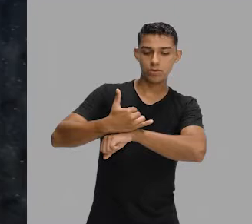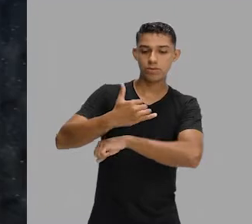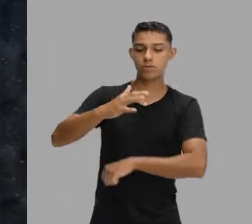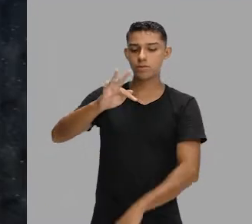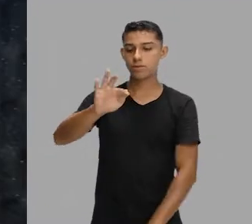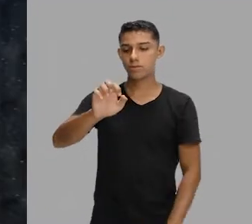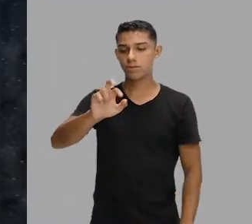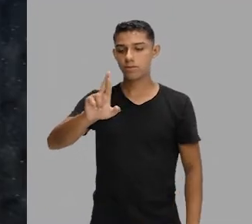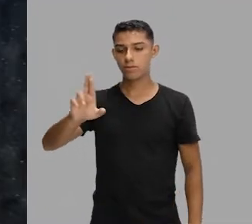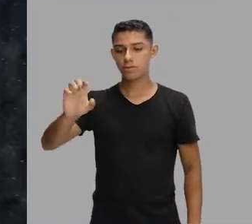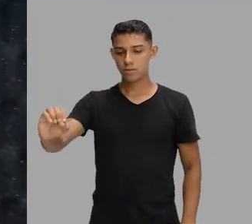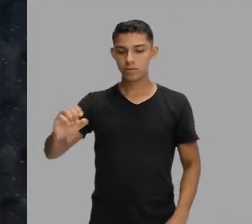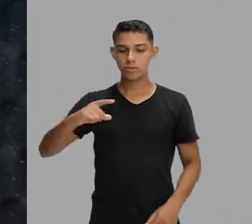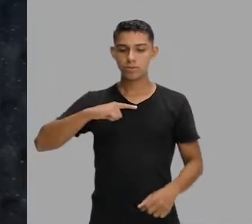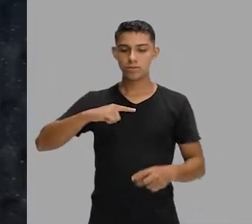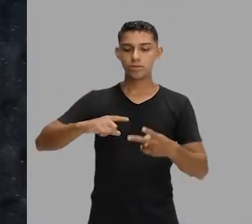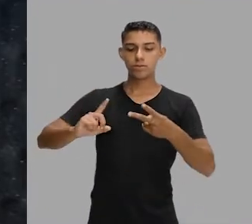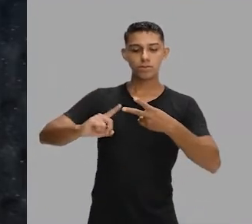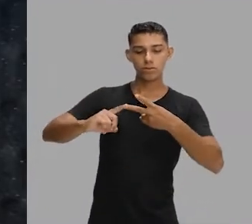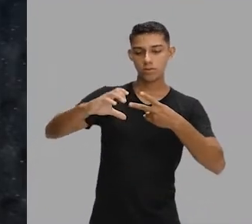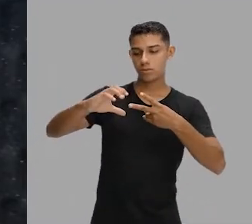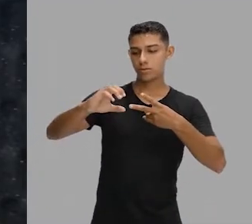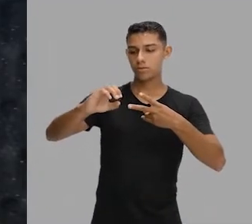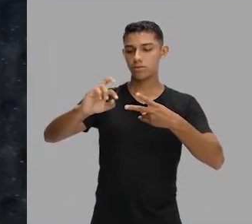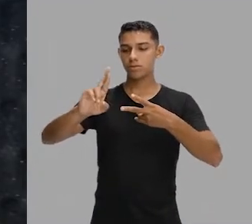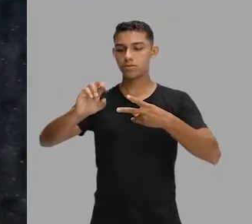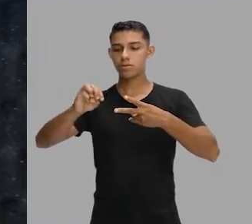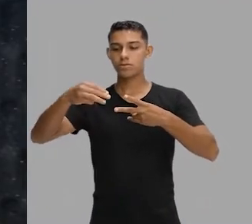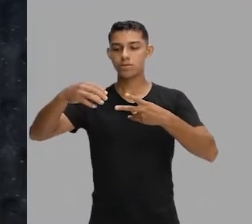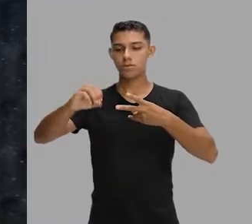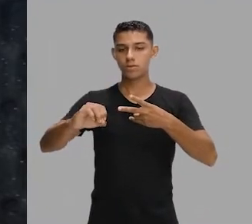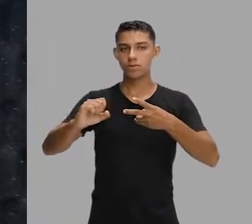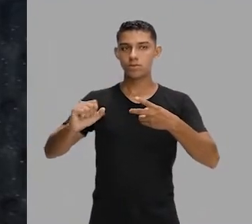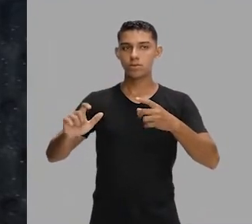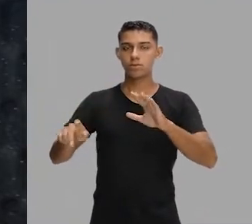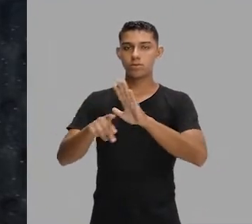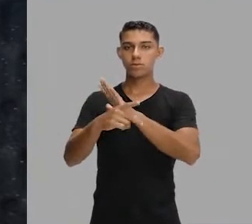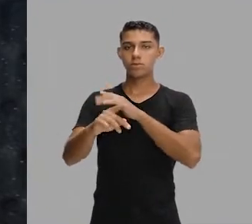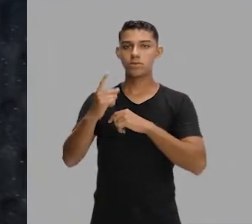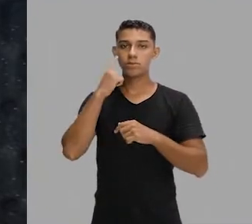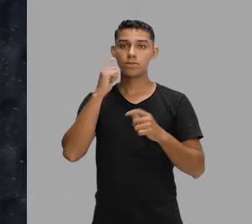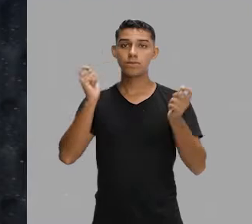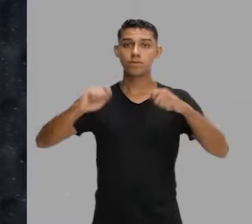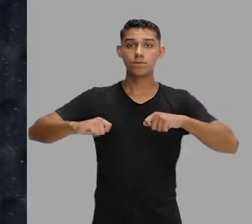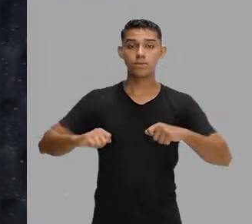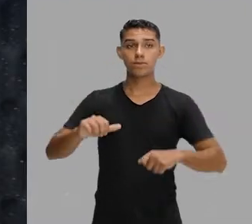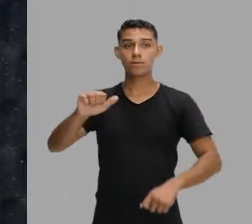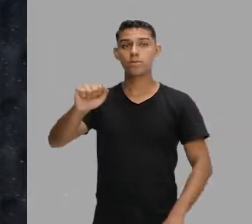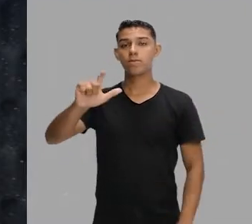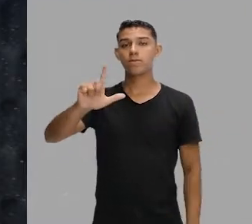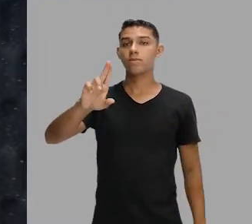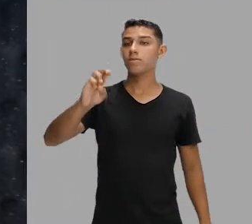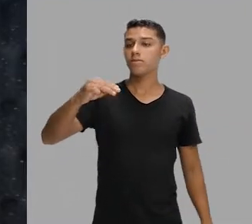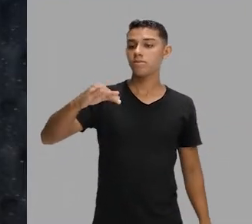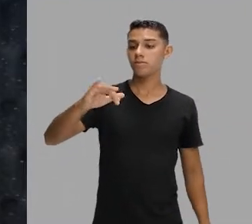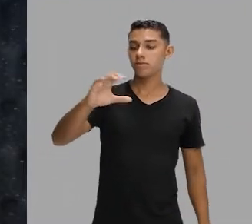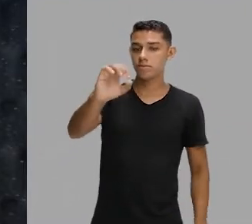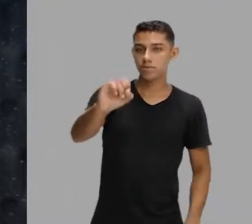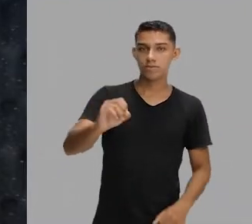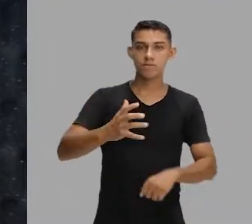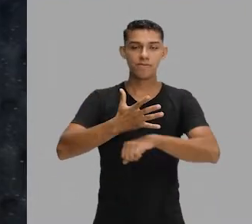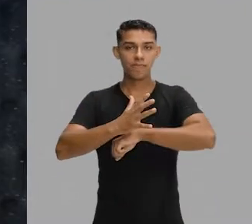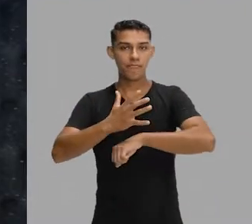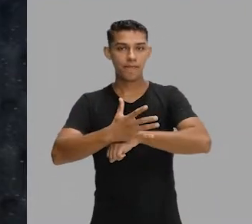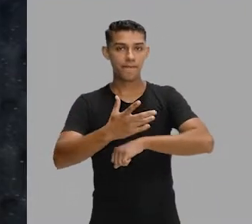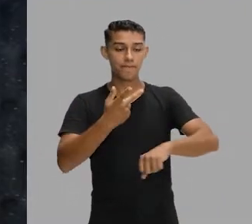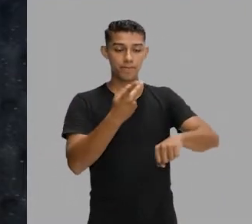o nióbio e o crômio. No cúbico de faces centradas, o alumínio, o níquel, a